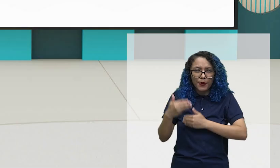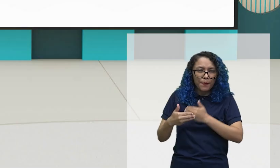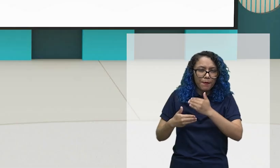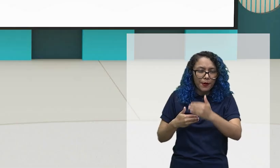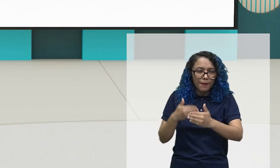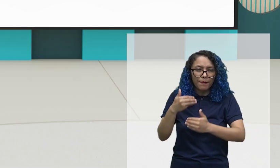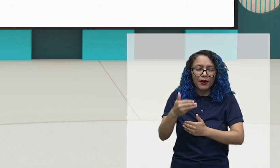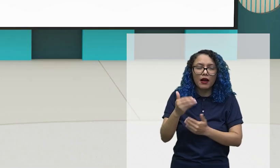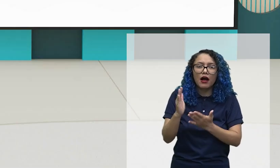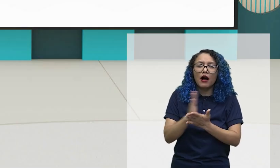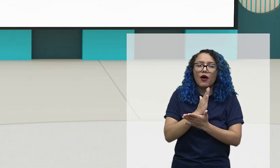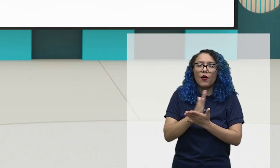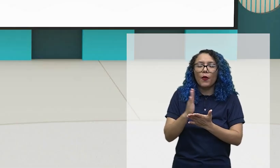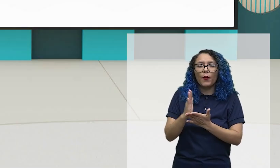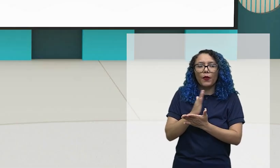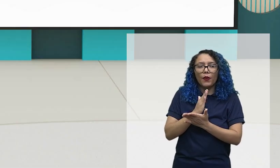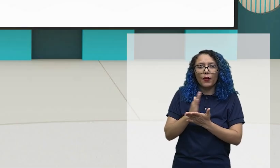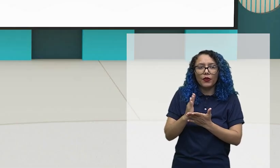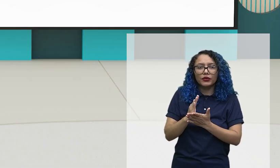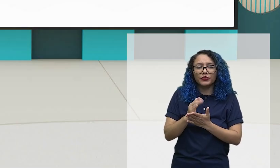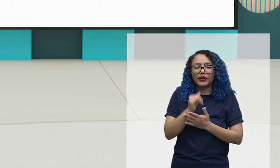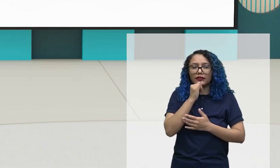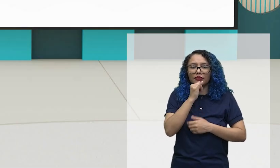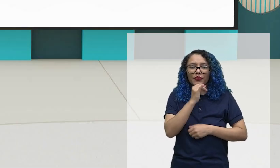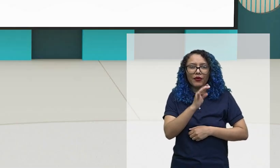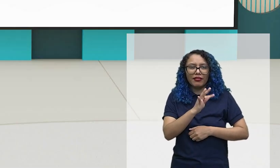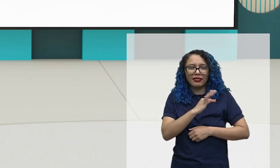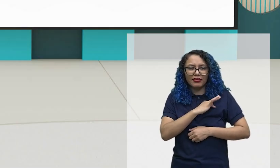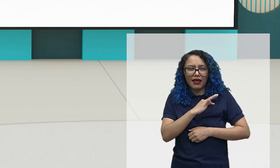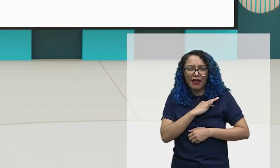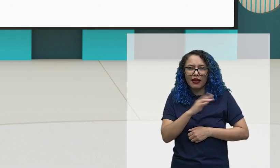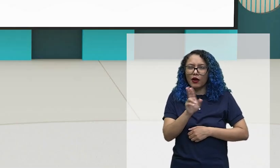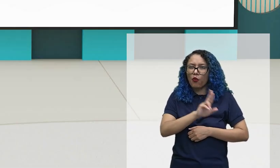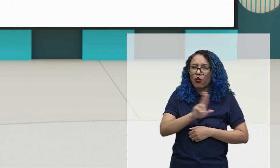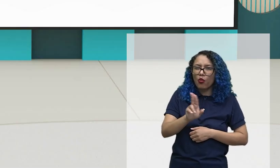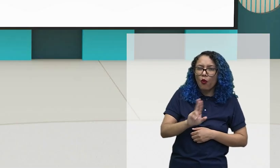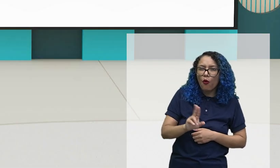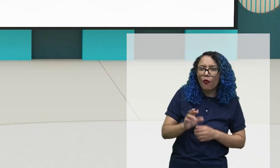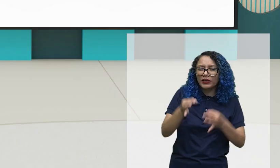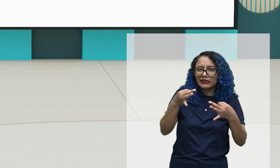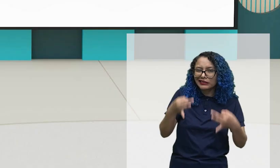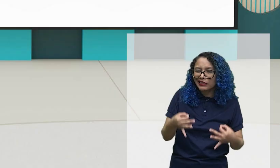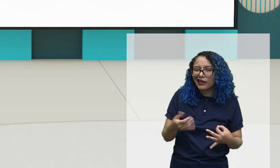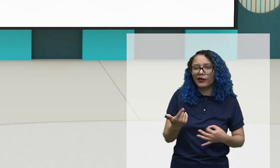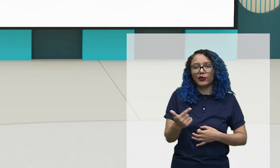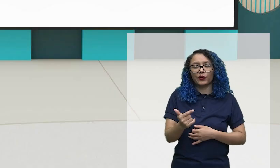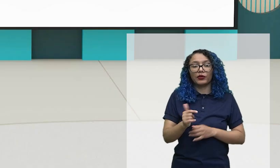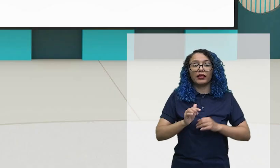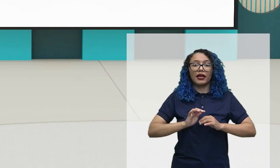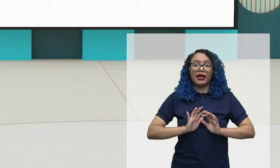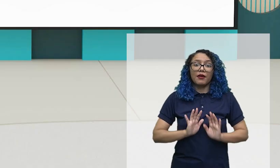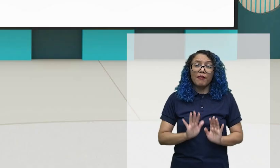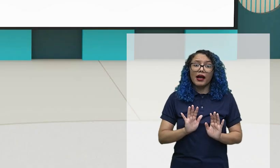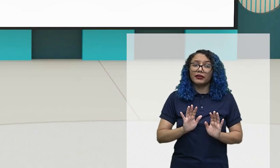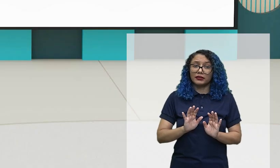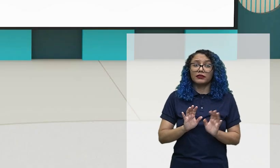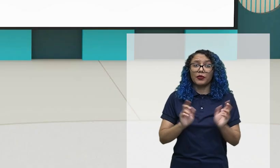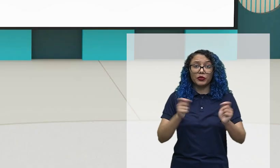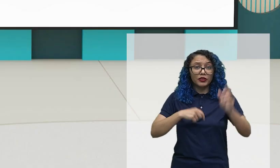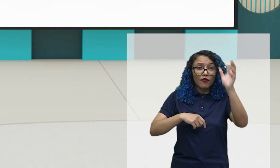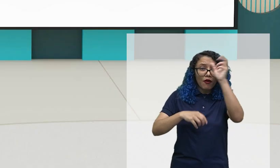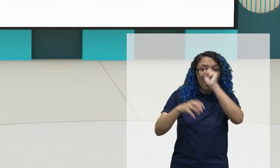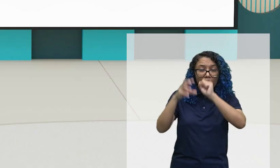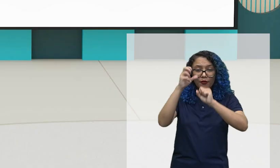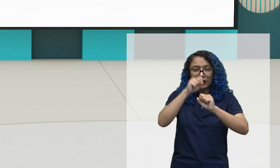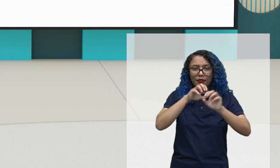tempo. Tanto é que alguns, eles não têm exatamente técnicas, nomenclaturas, algo específico